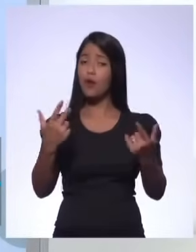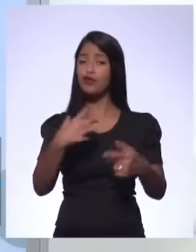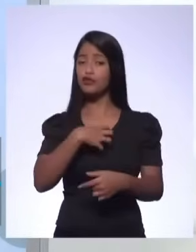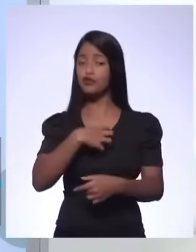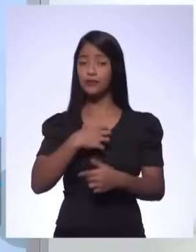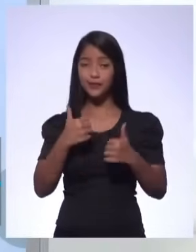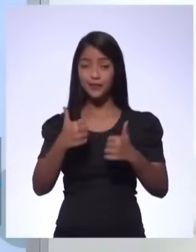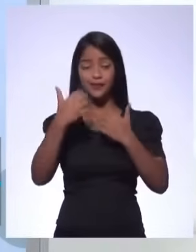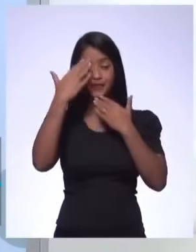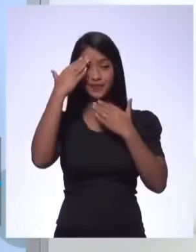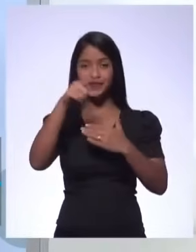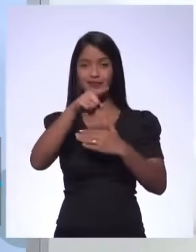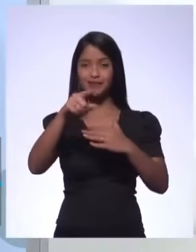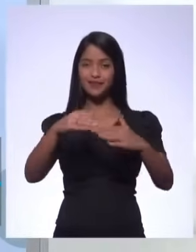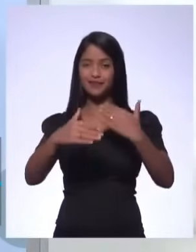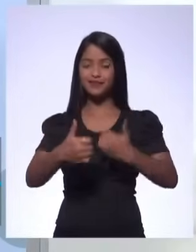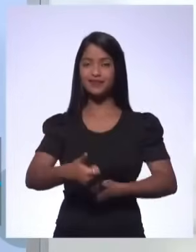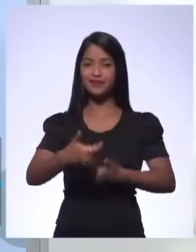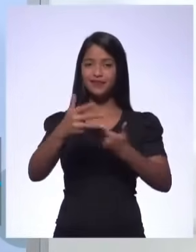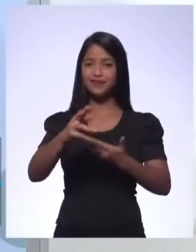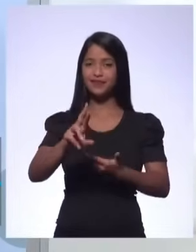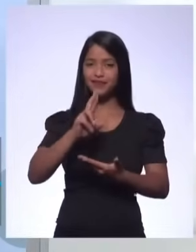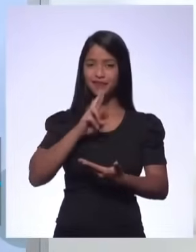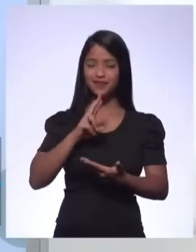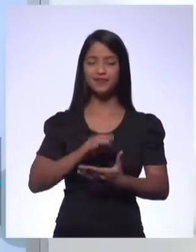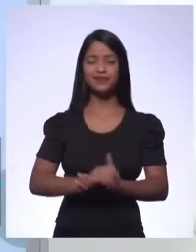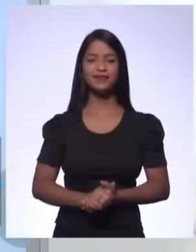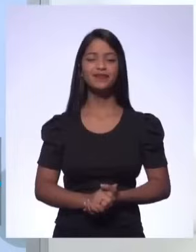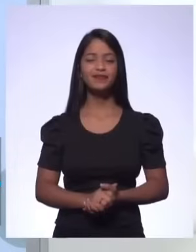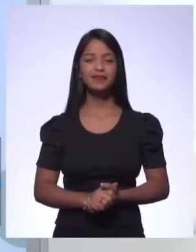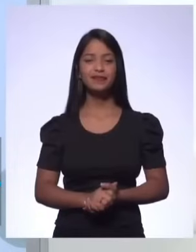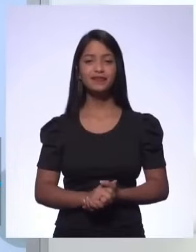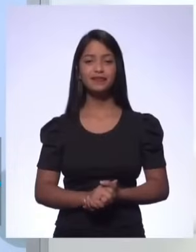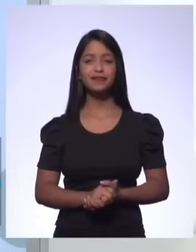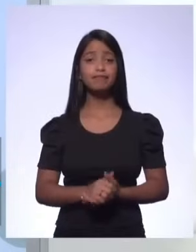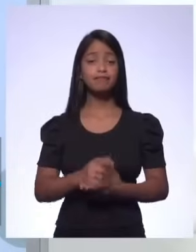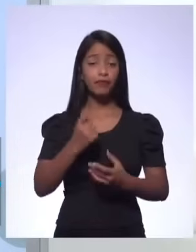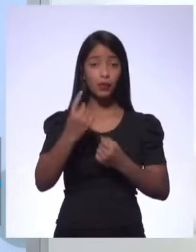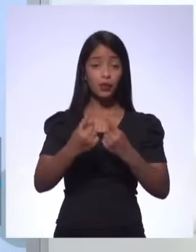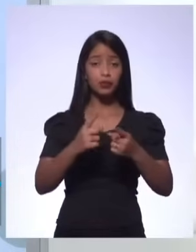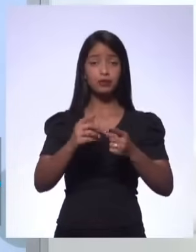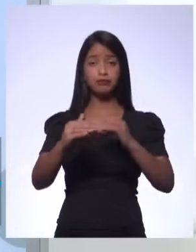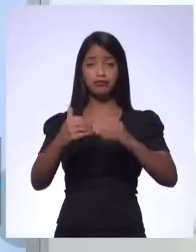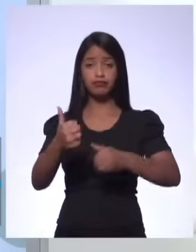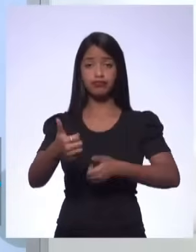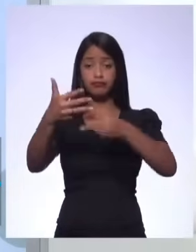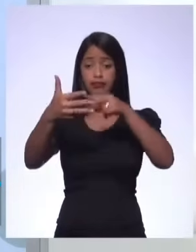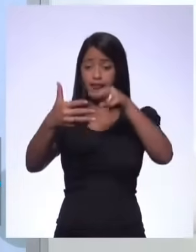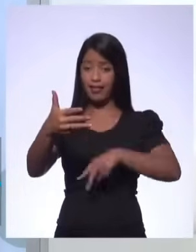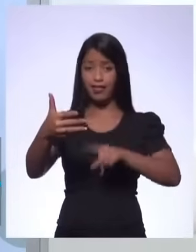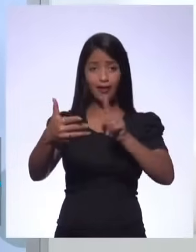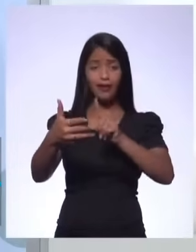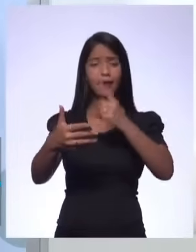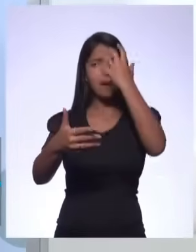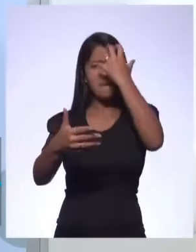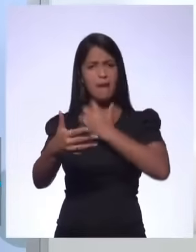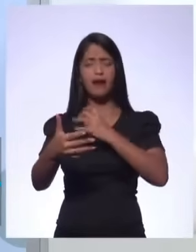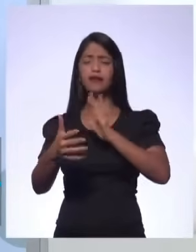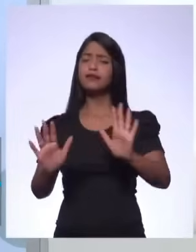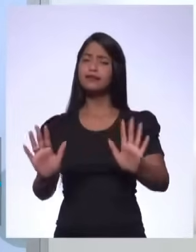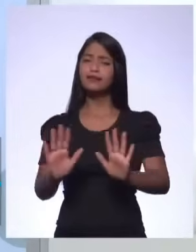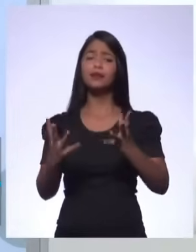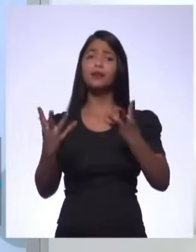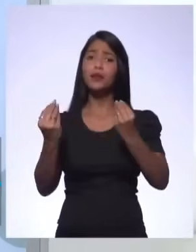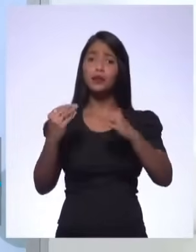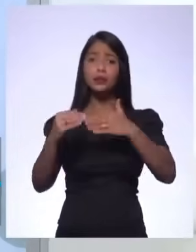muito obrigado aí pela contribuição de todos vocês. E aqueles que a gente não leu, gente, não fica bravo com a gente. Aqui é muita gente que fala.